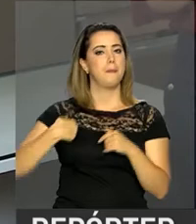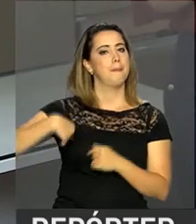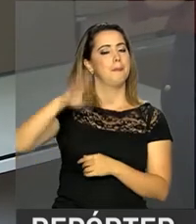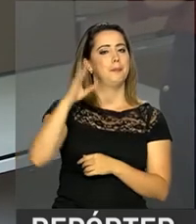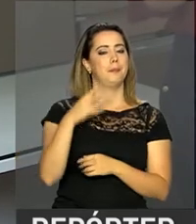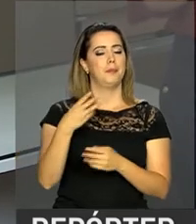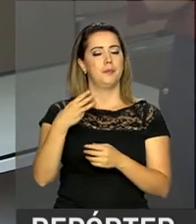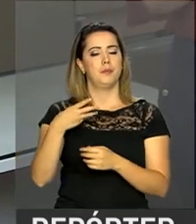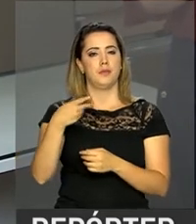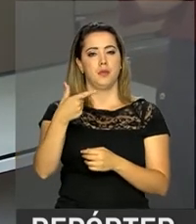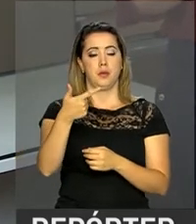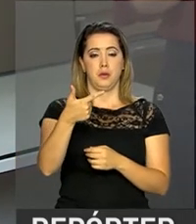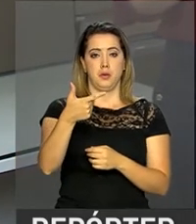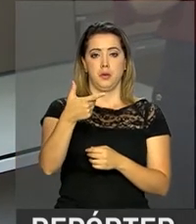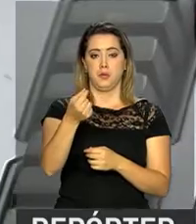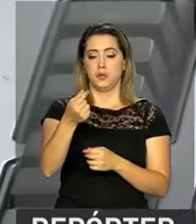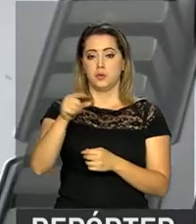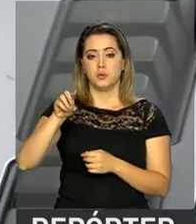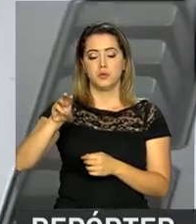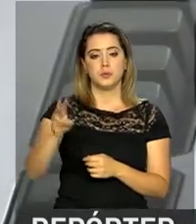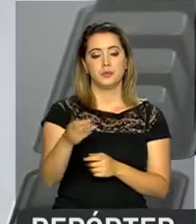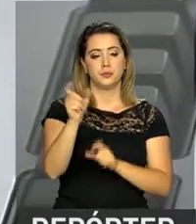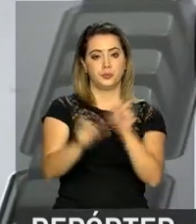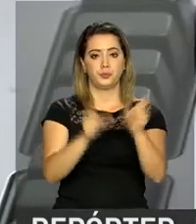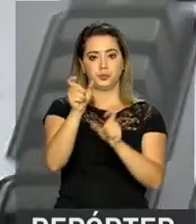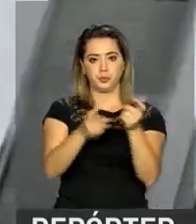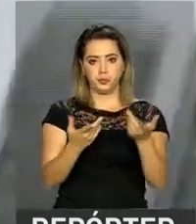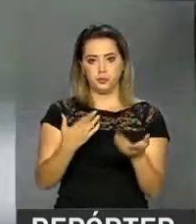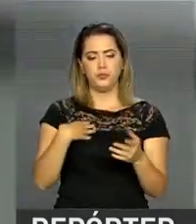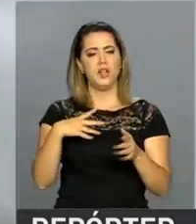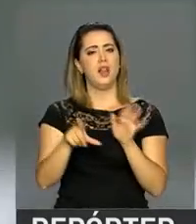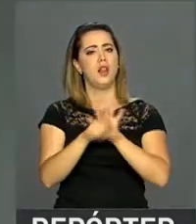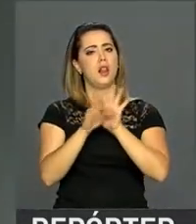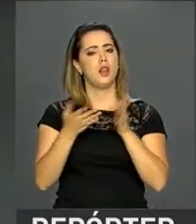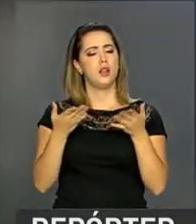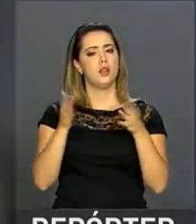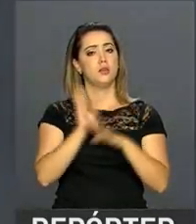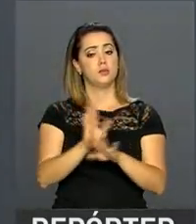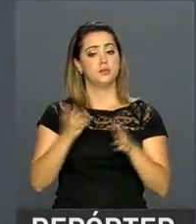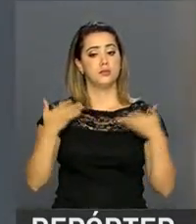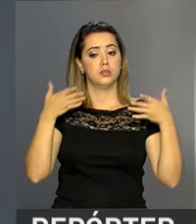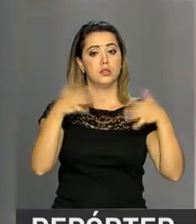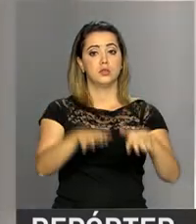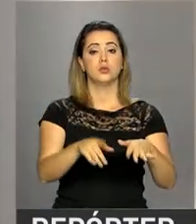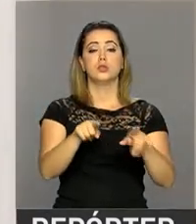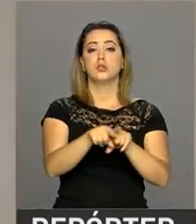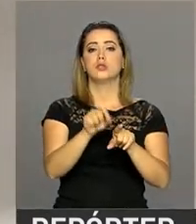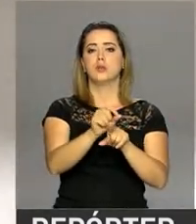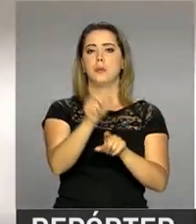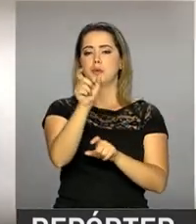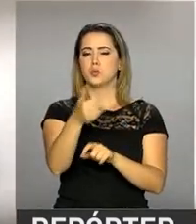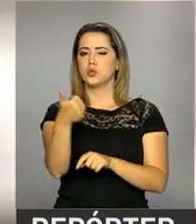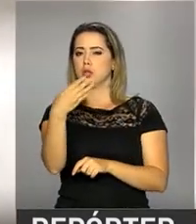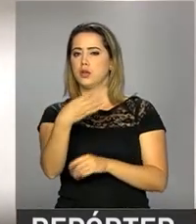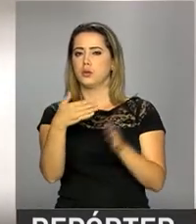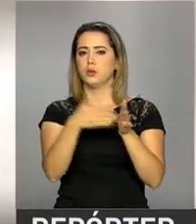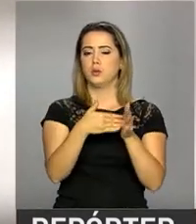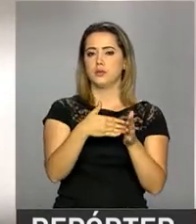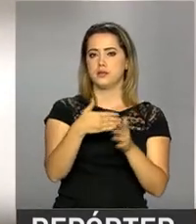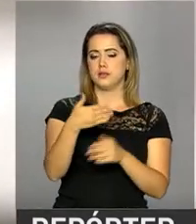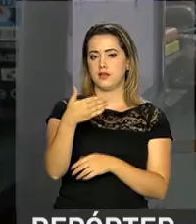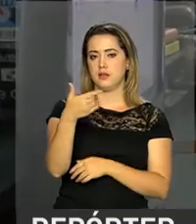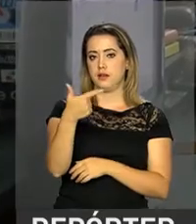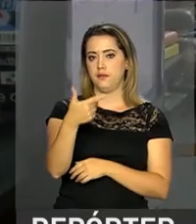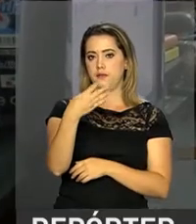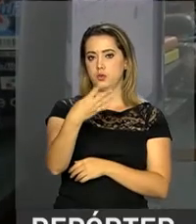aprendizes contratados em todo o país. A Lei de Aprendizagem ajuda na inserção de estudantes com idade entre 14 a 24